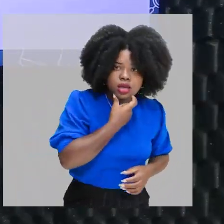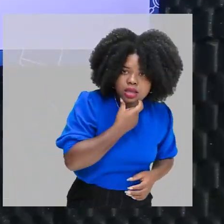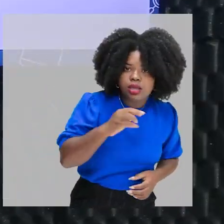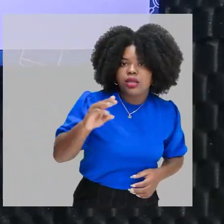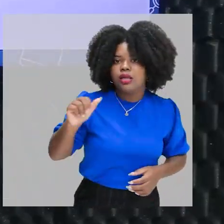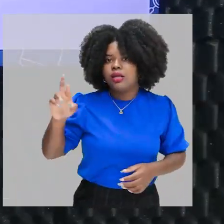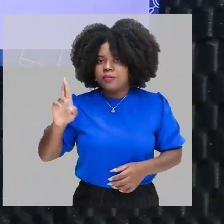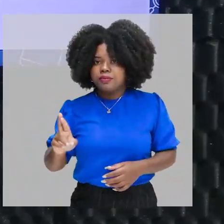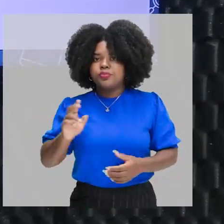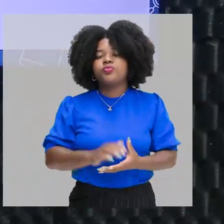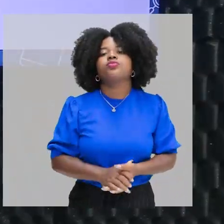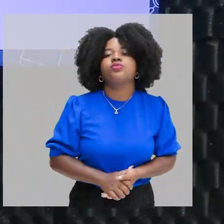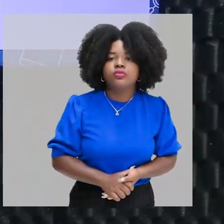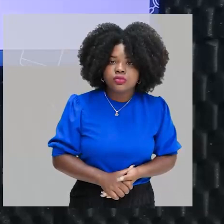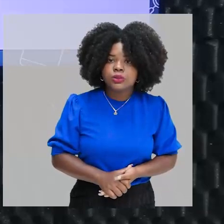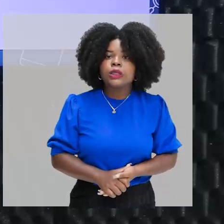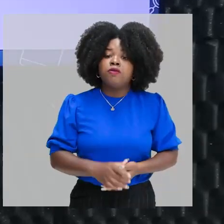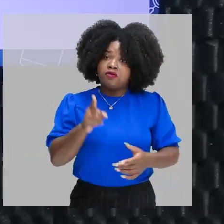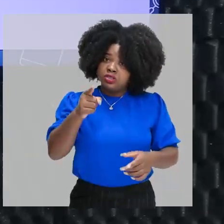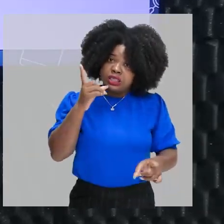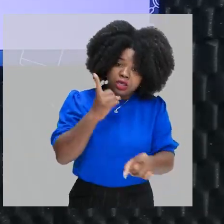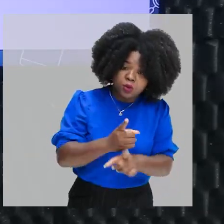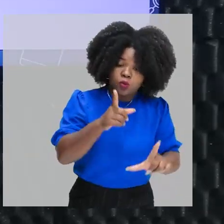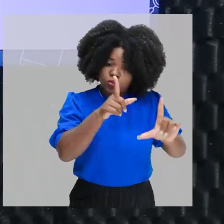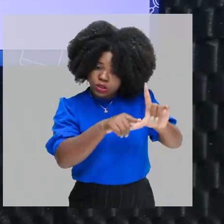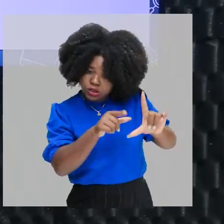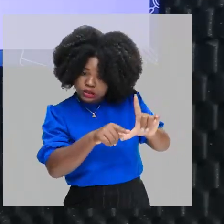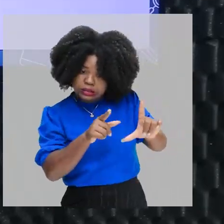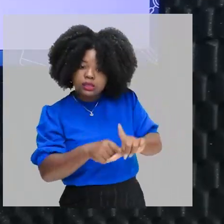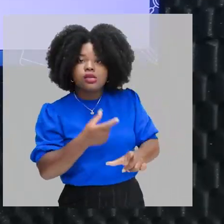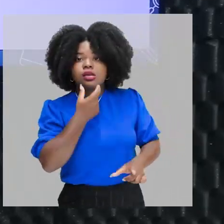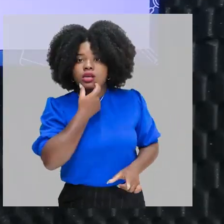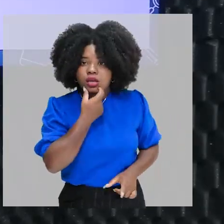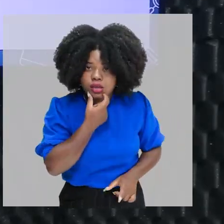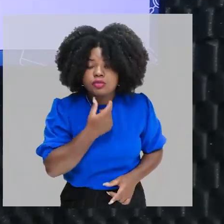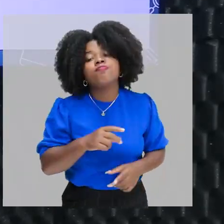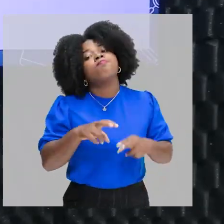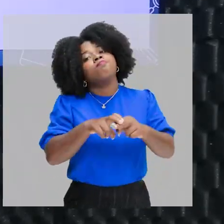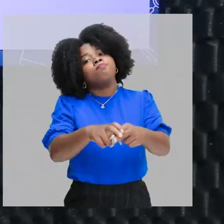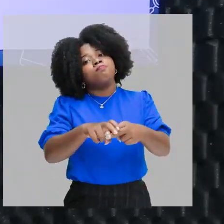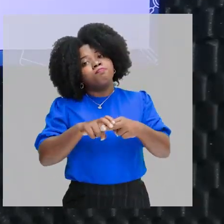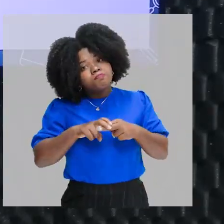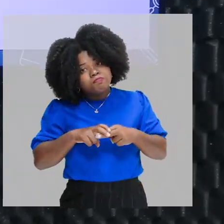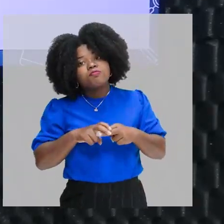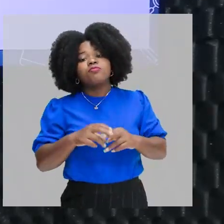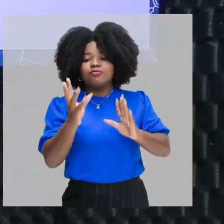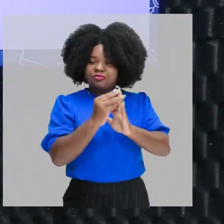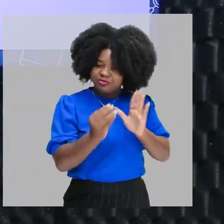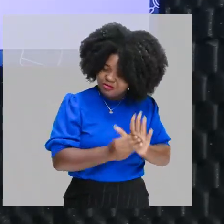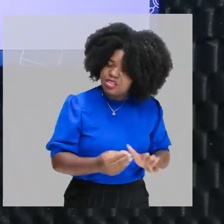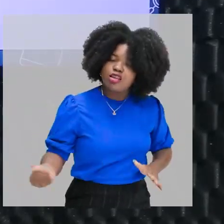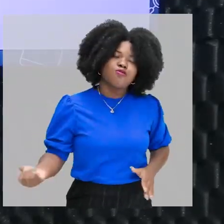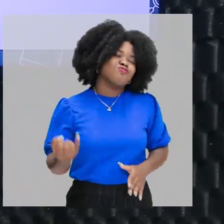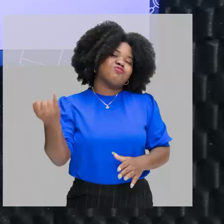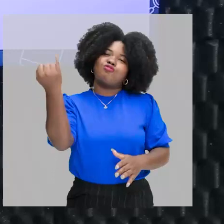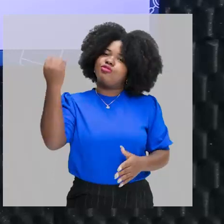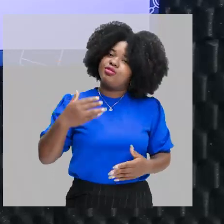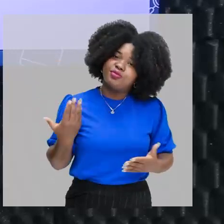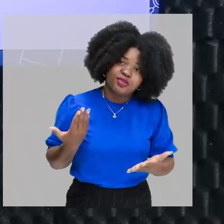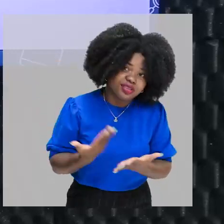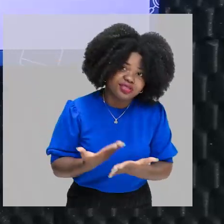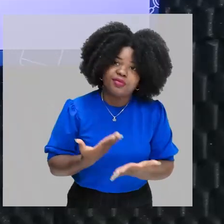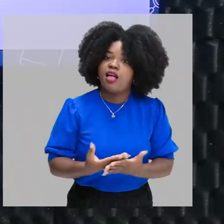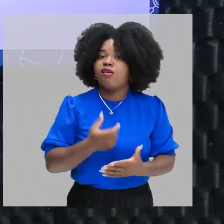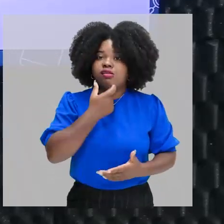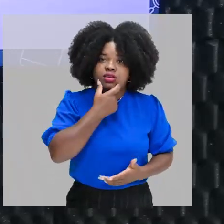de reggae, a grande maioria vocês vão encontrar as letras em inglês. Por isso que esse conteúdo é tão relevante para as nossas aulas,